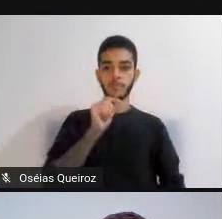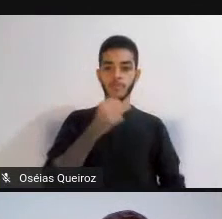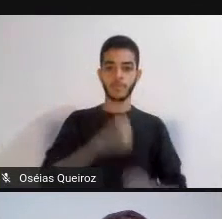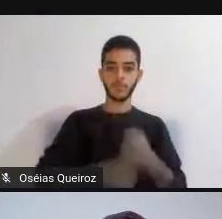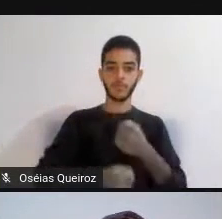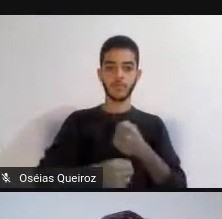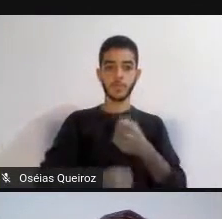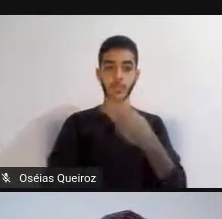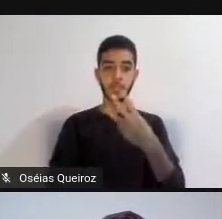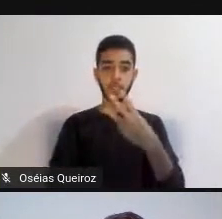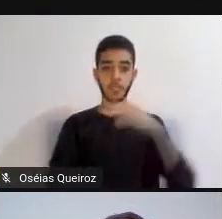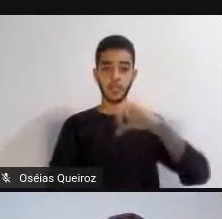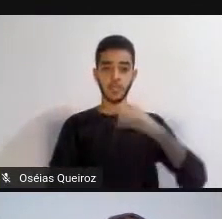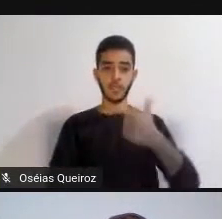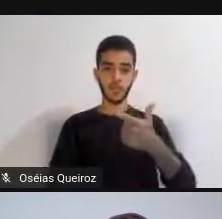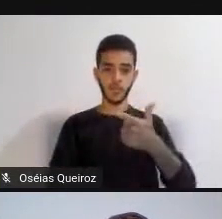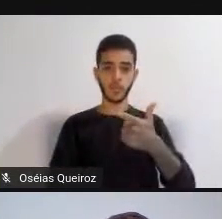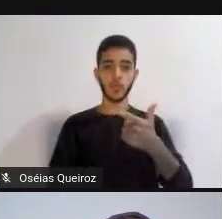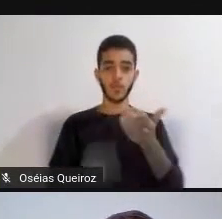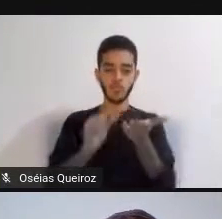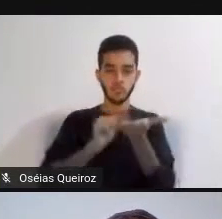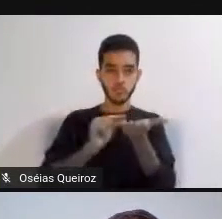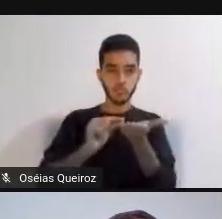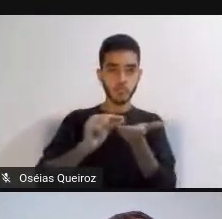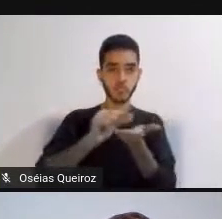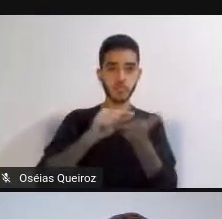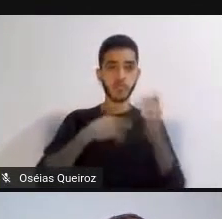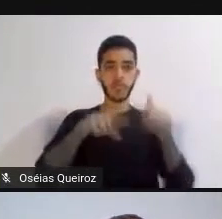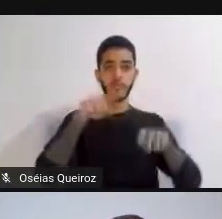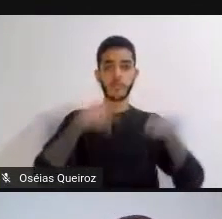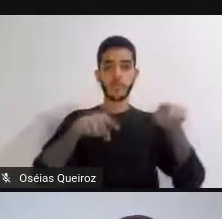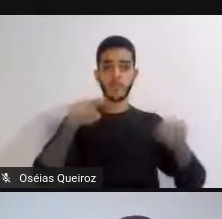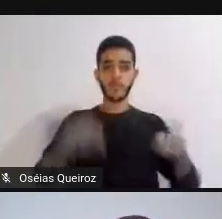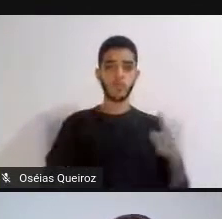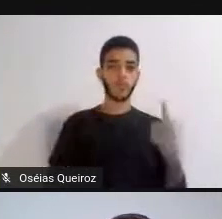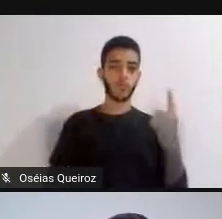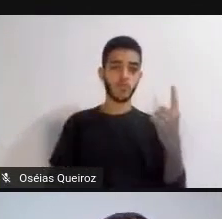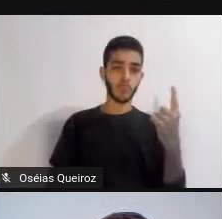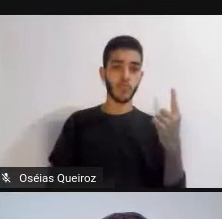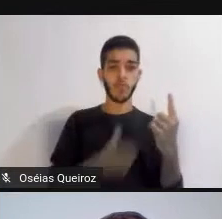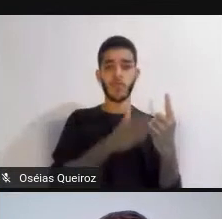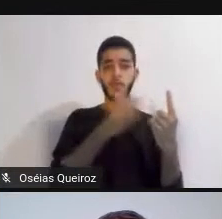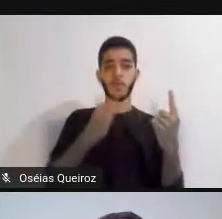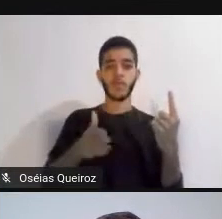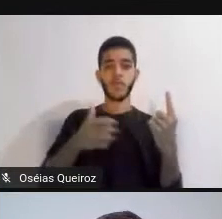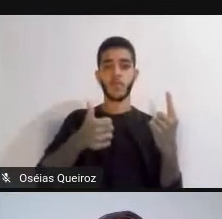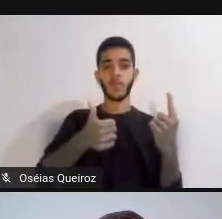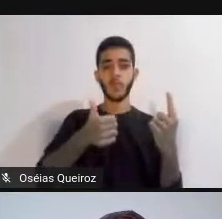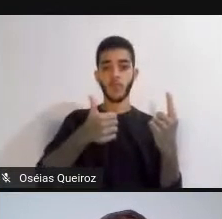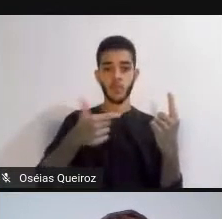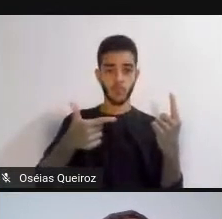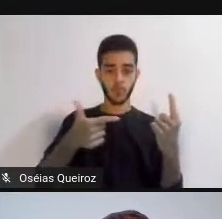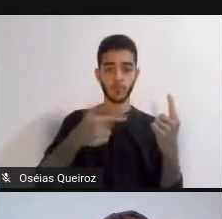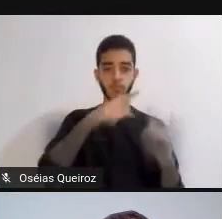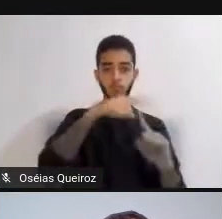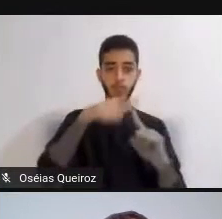itens microplásticos, onde essa variação foi de 1 a 12 itens por ostra.